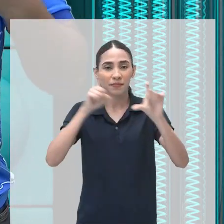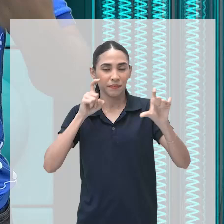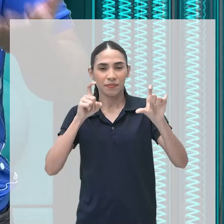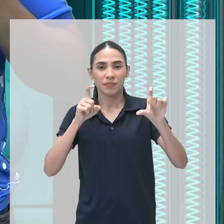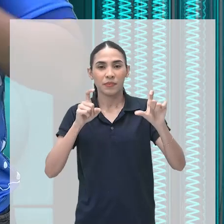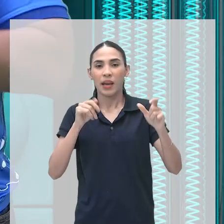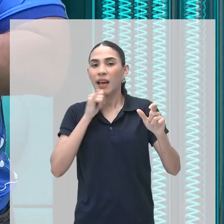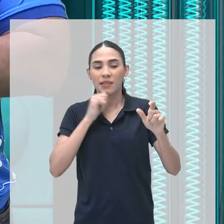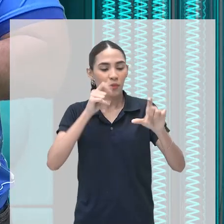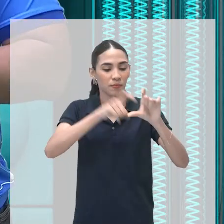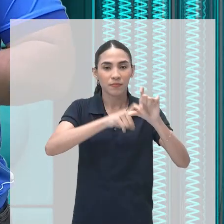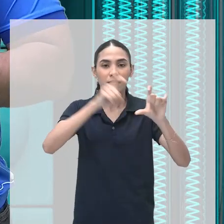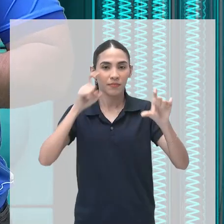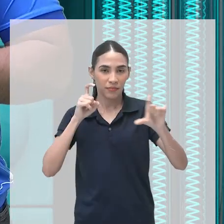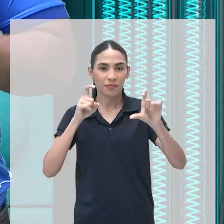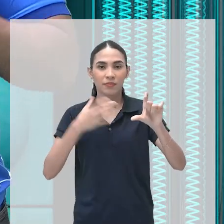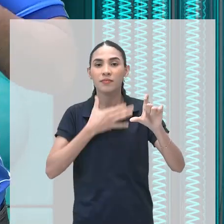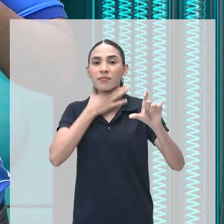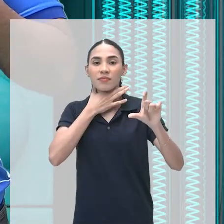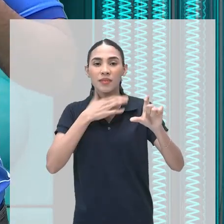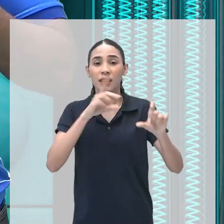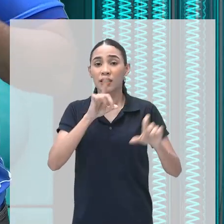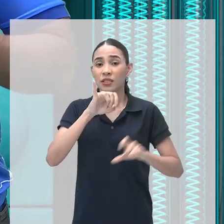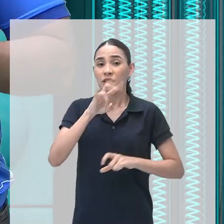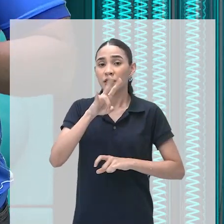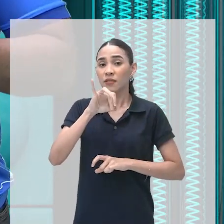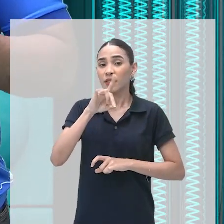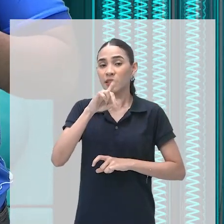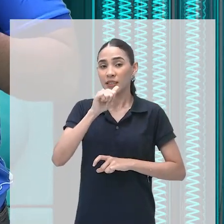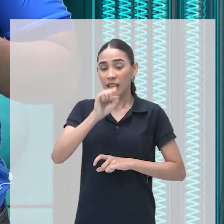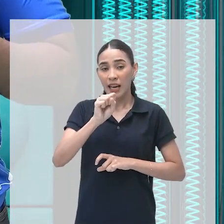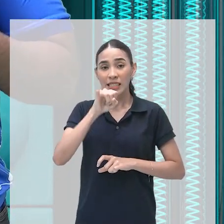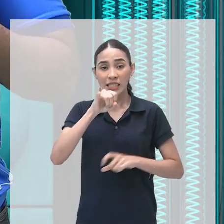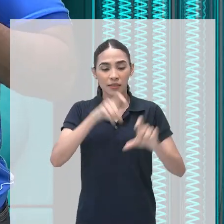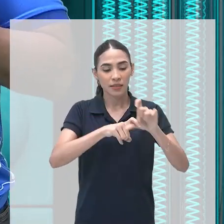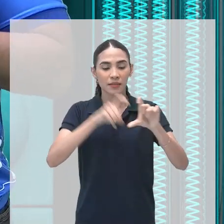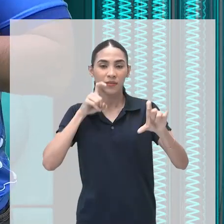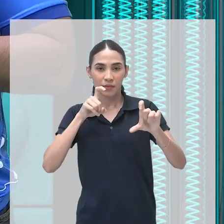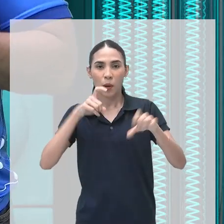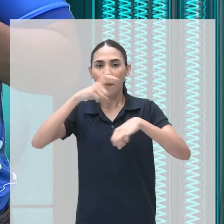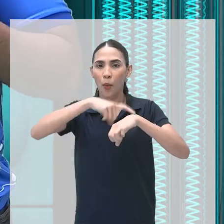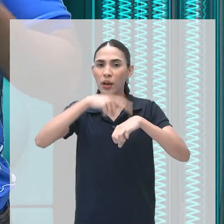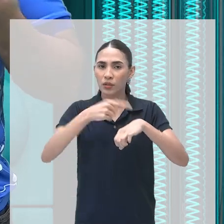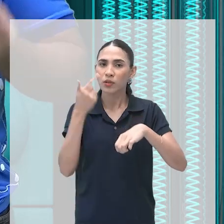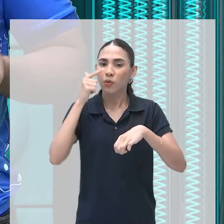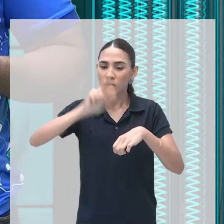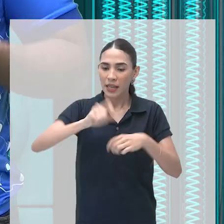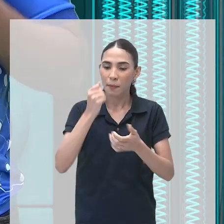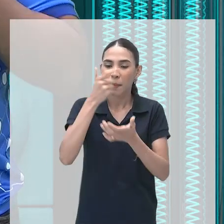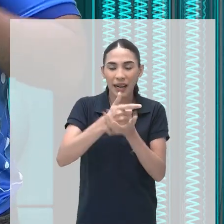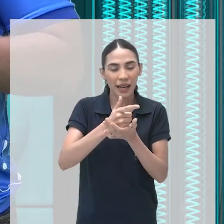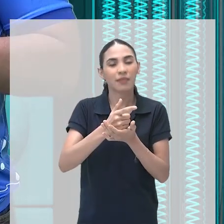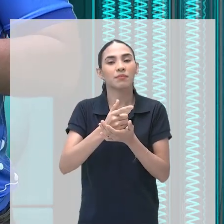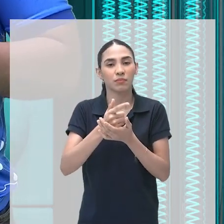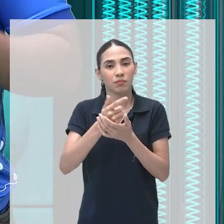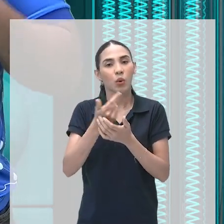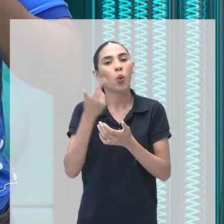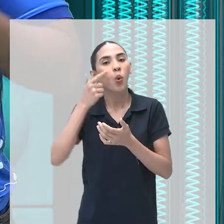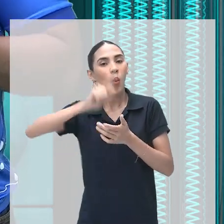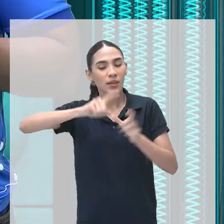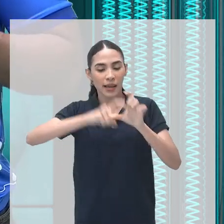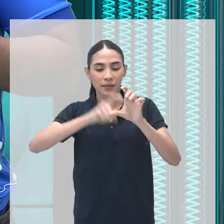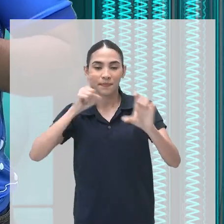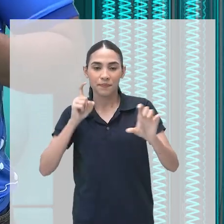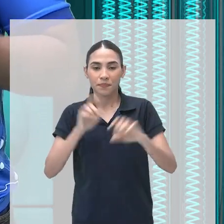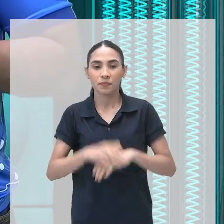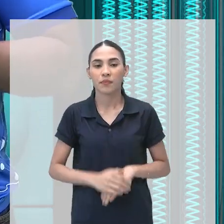de sair das dívidas. Então, perceba que quando você limpa o seu nome, quando você deixa de dever, você tem o nome limpo na praça. Então,